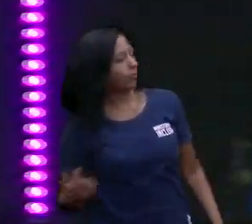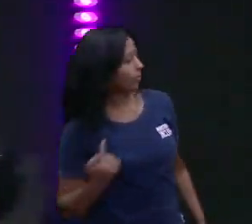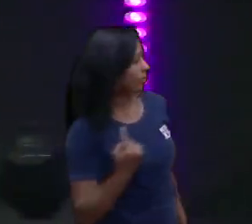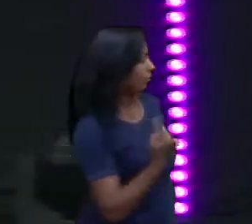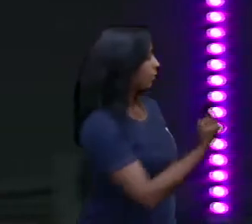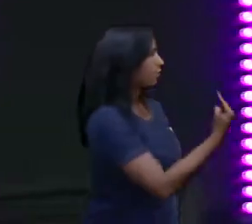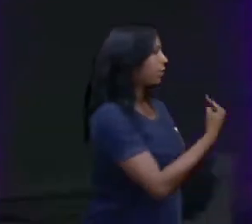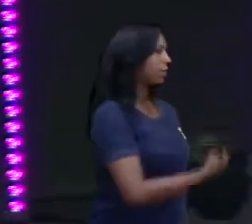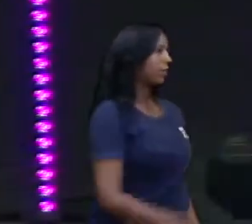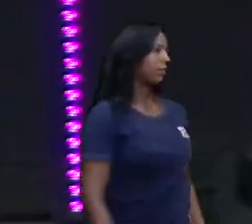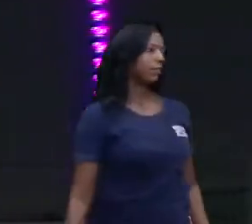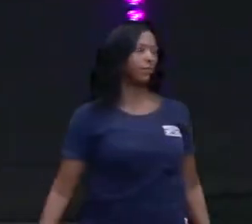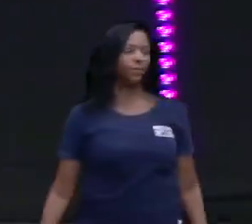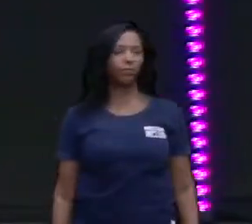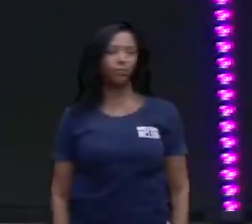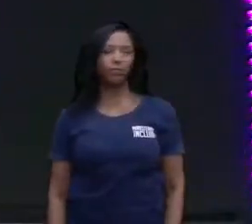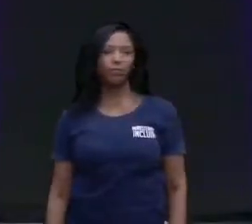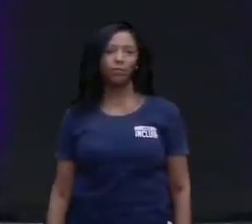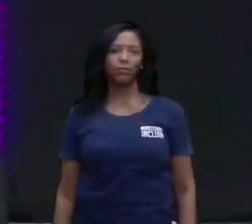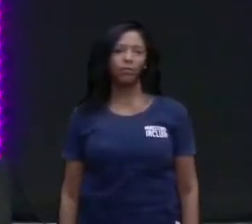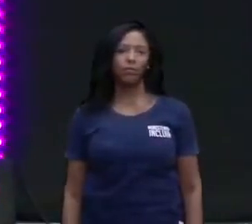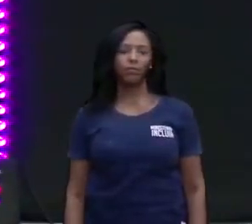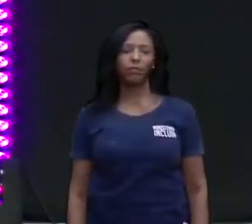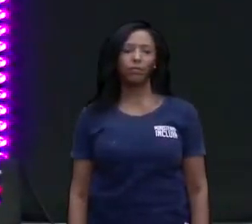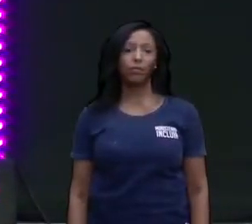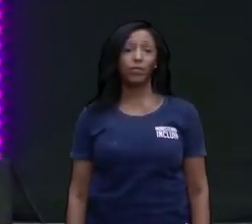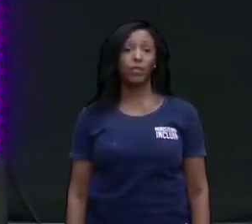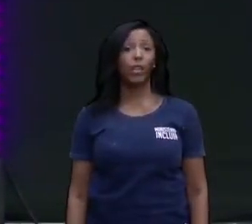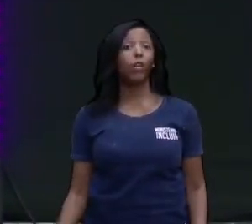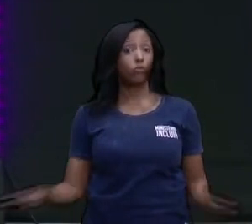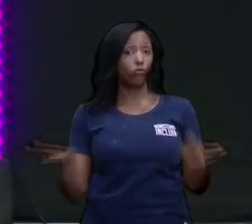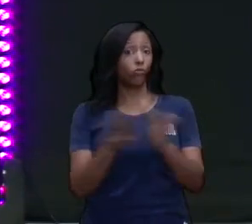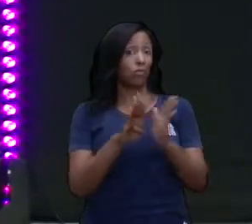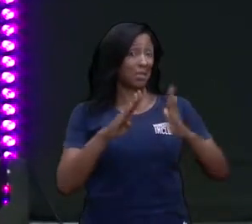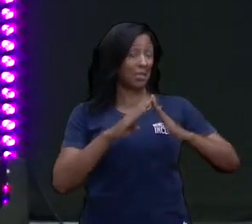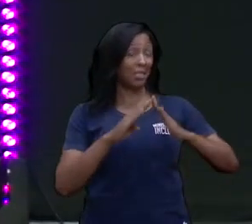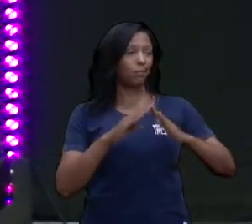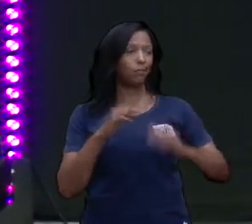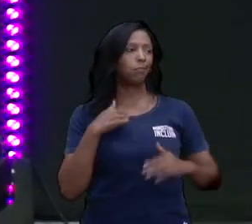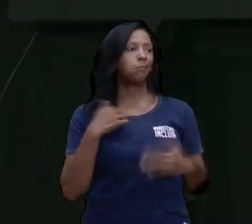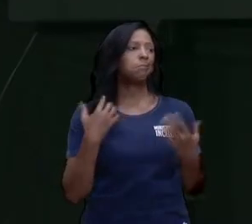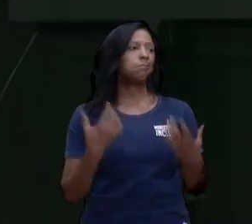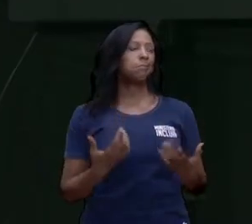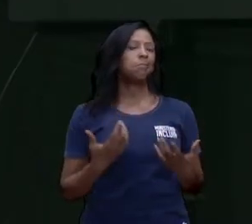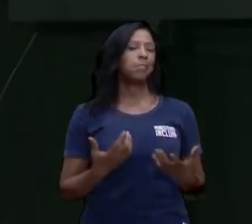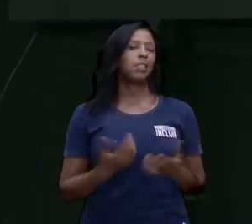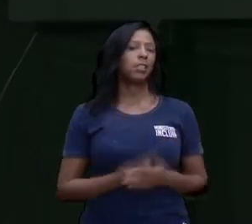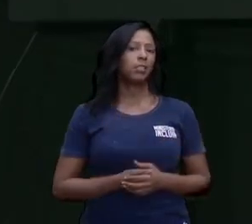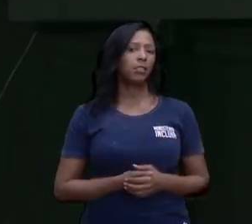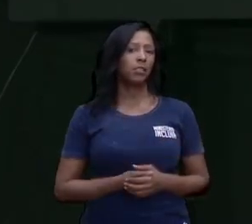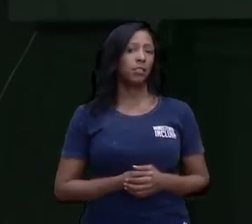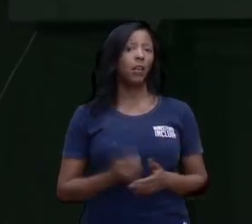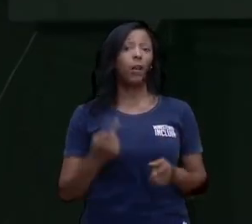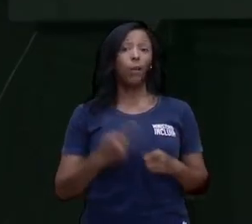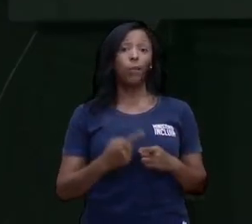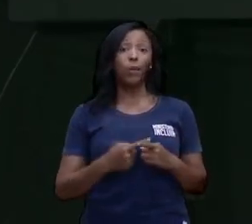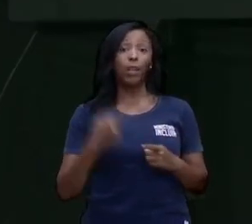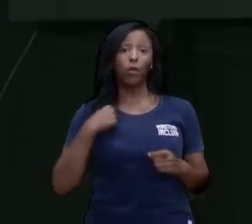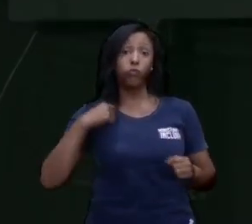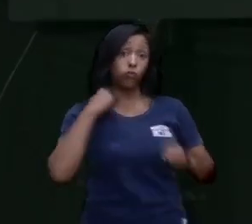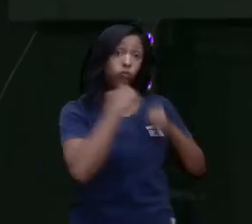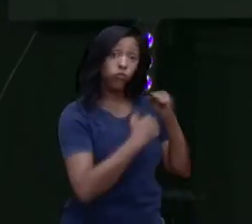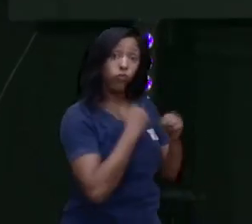E aí Oi cheguei em casa chateado tomar um chopp pelas costas né bom não